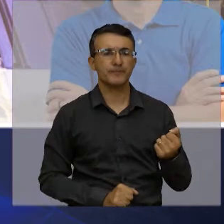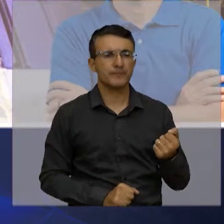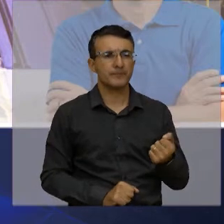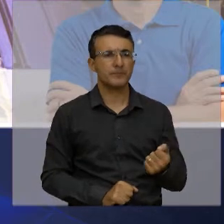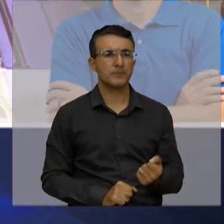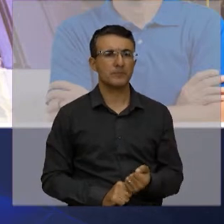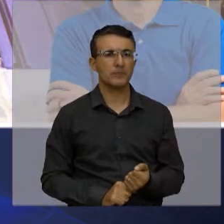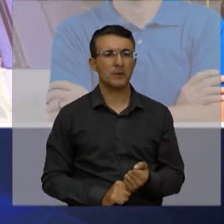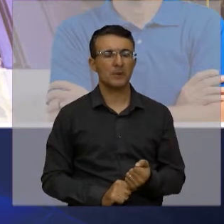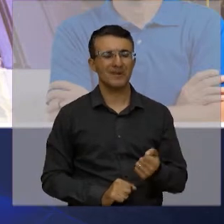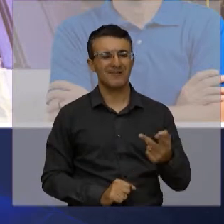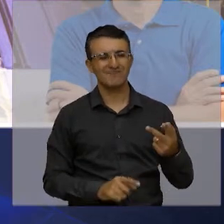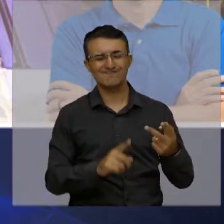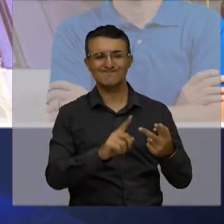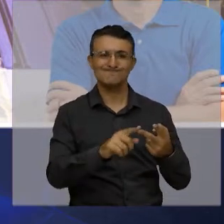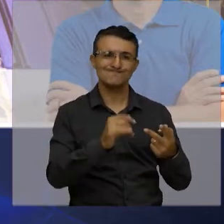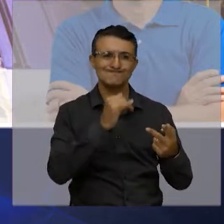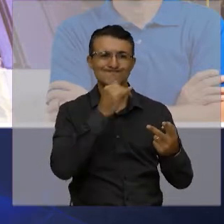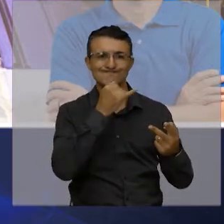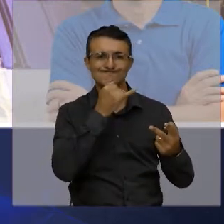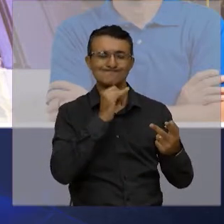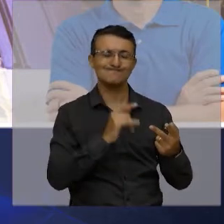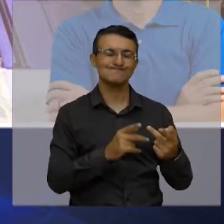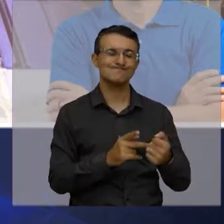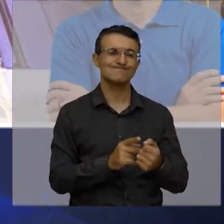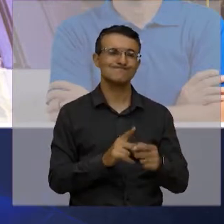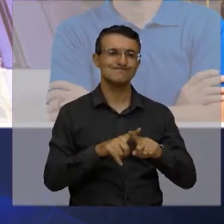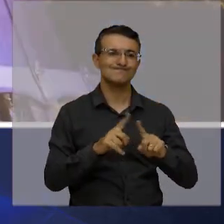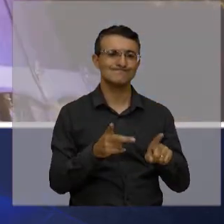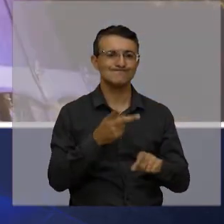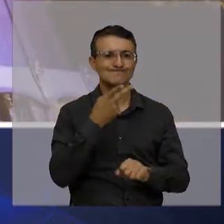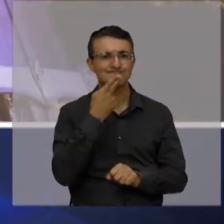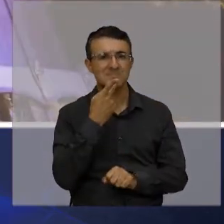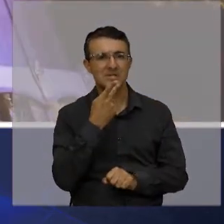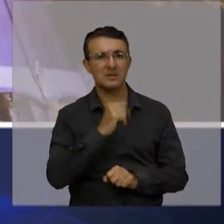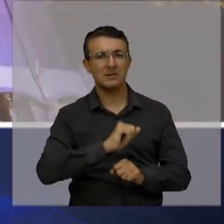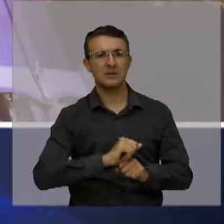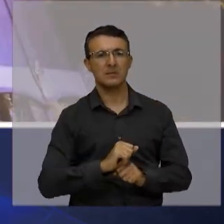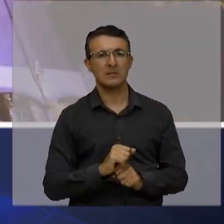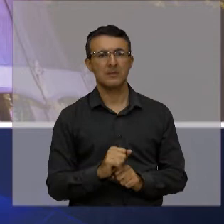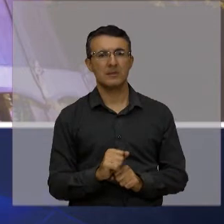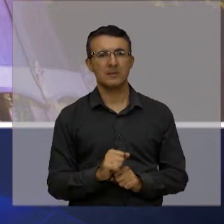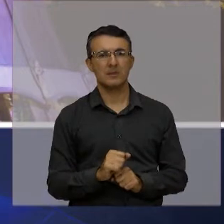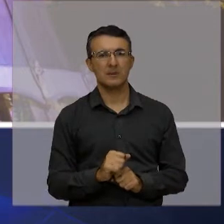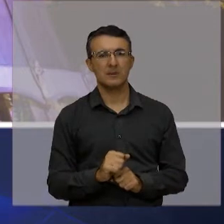mais triste, mas também fala... Pode colocar, por favor, a segunda imagem?